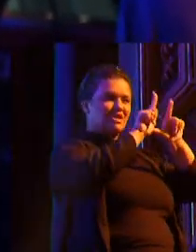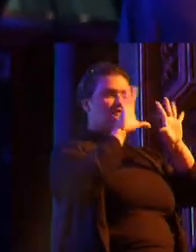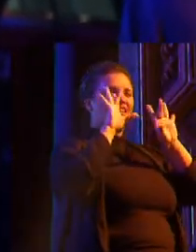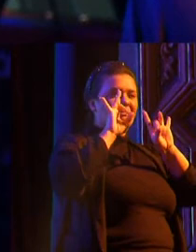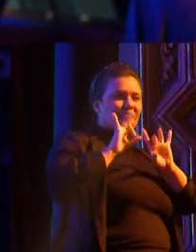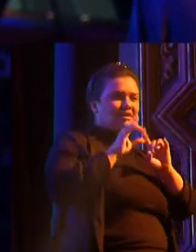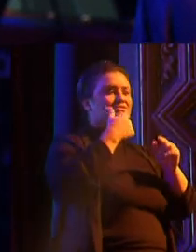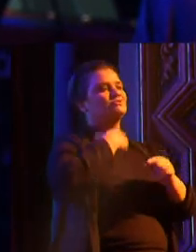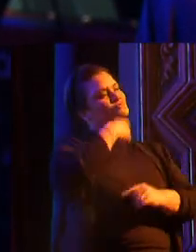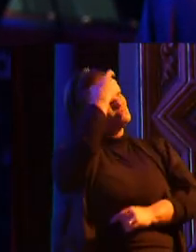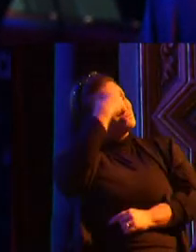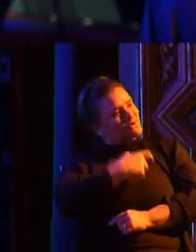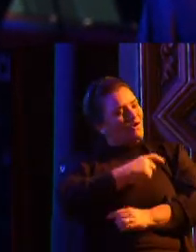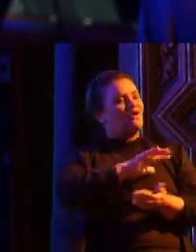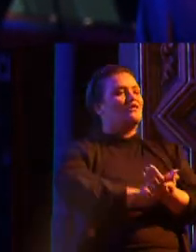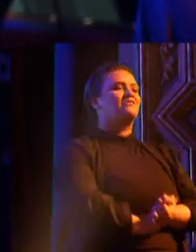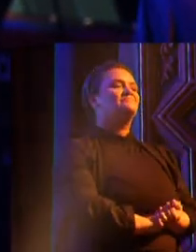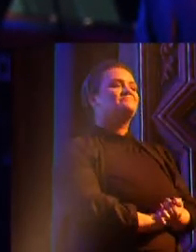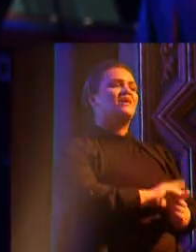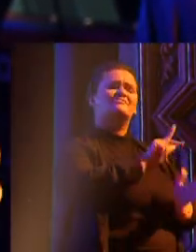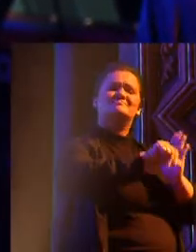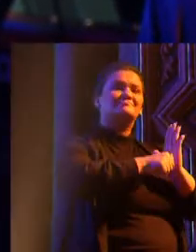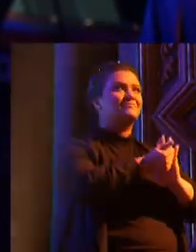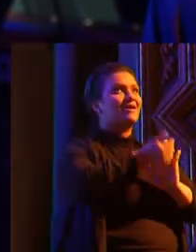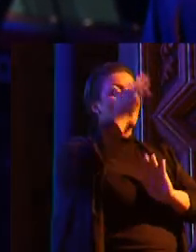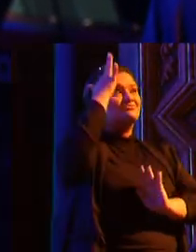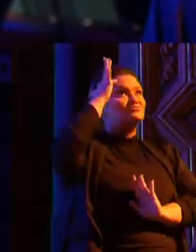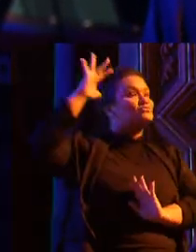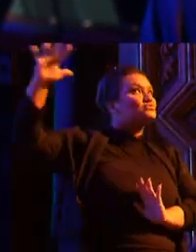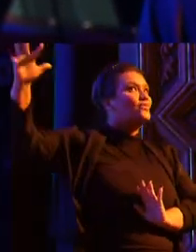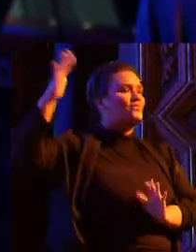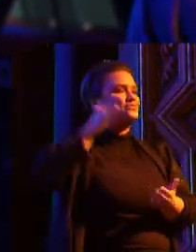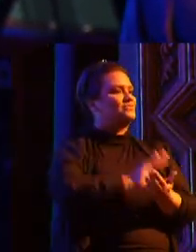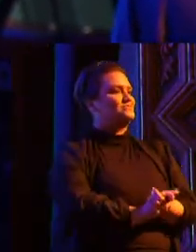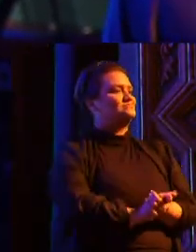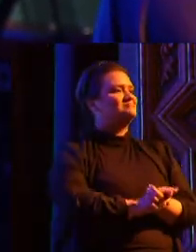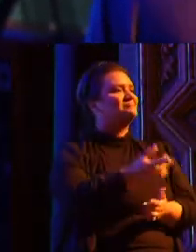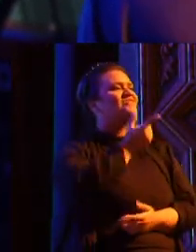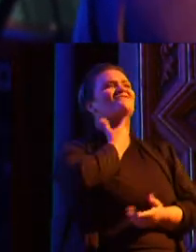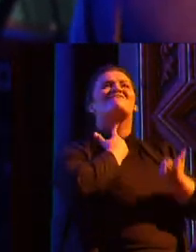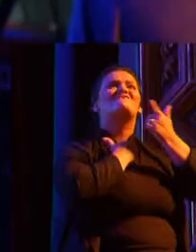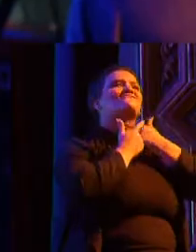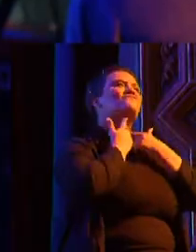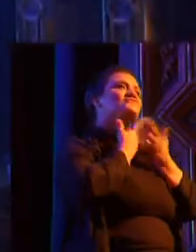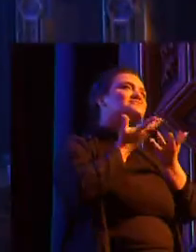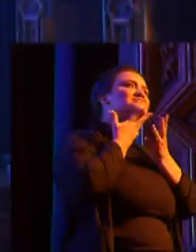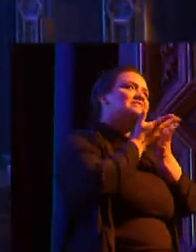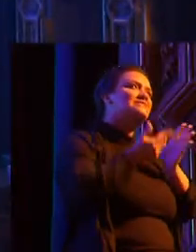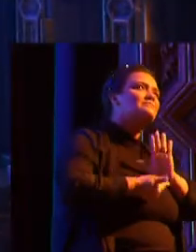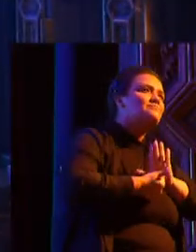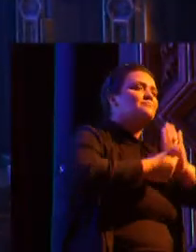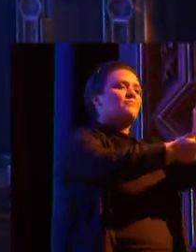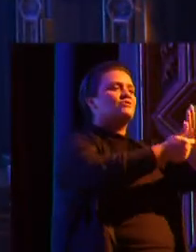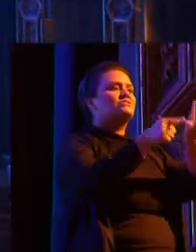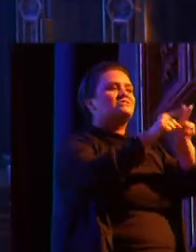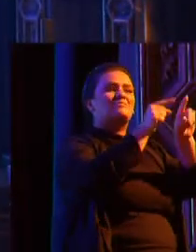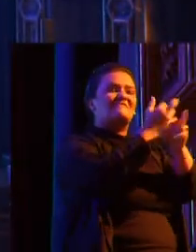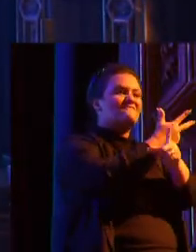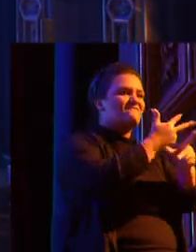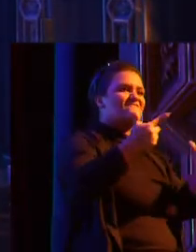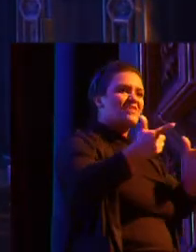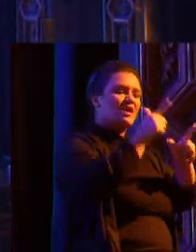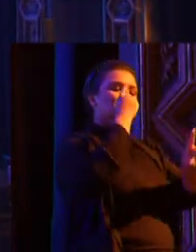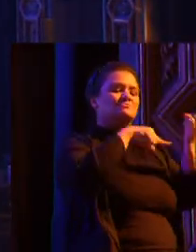Arthur Espíndola. E esse prêmio é a realização de um sonho, um desejo de homenagear e reconhecer a multiplicidade da nossa